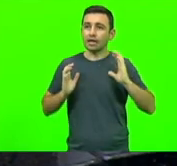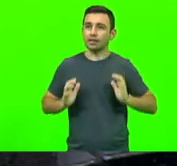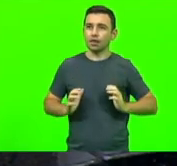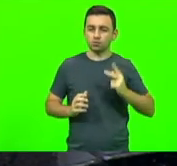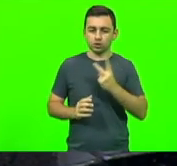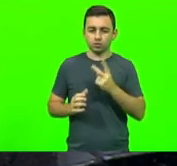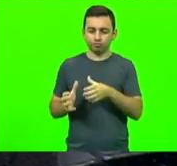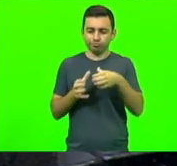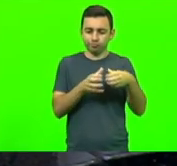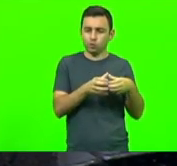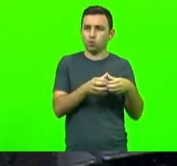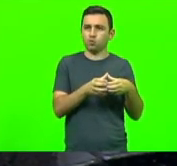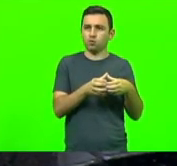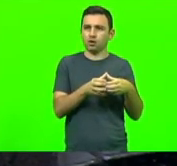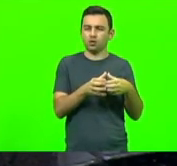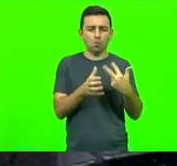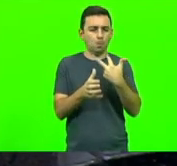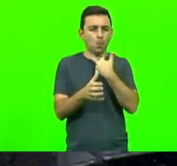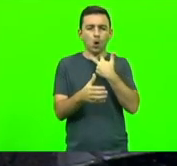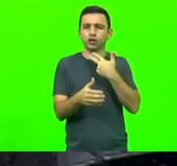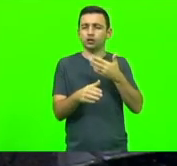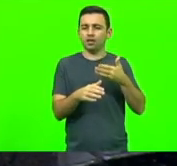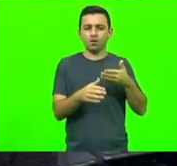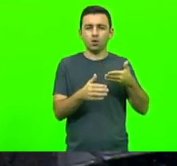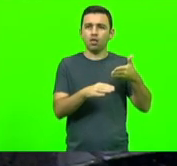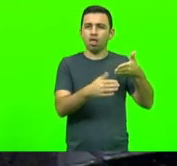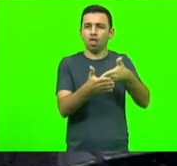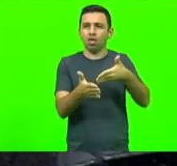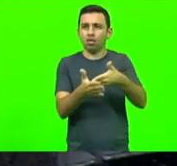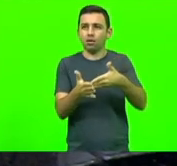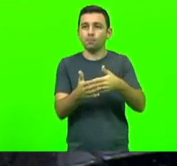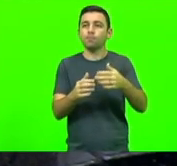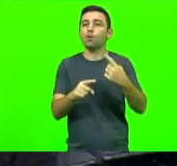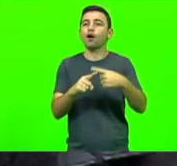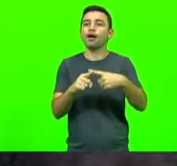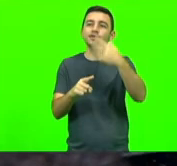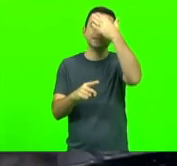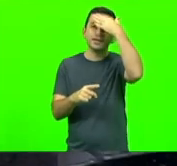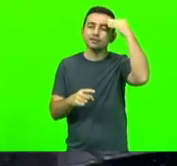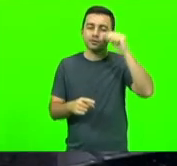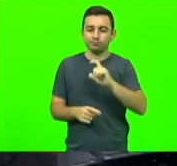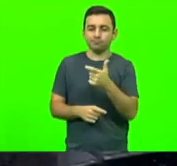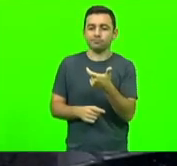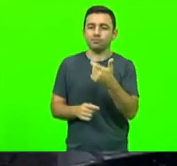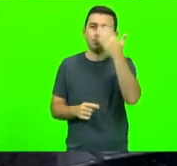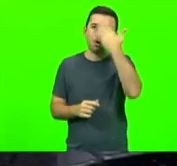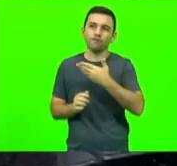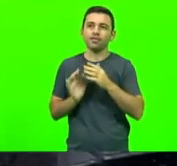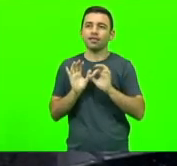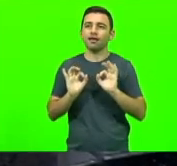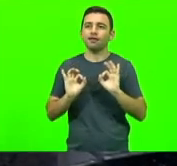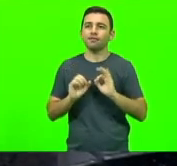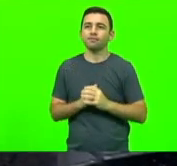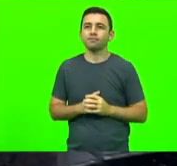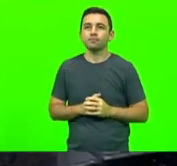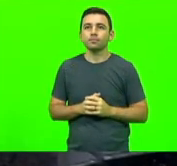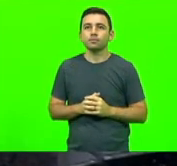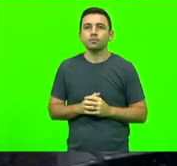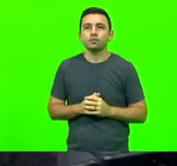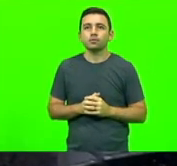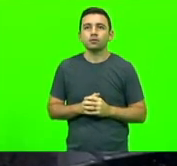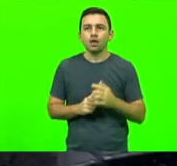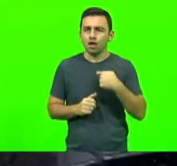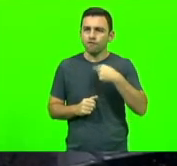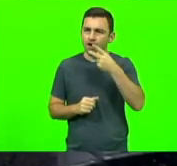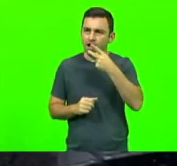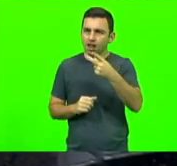Um cidadão indigno, eu tinha me esquecido do cartão de entrar, porque eu não tive ali como comprovar, e quase não me deixaram. Eu dei um carteiraço, forcei